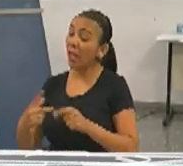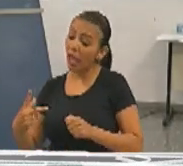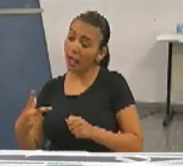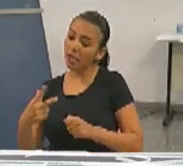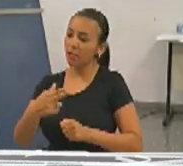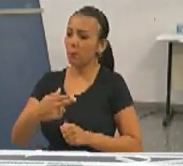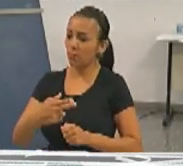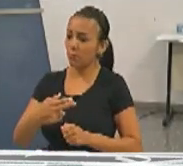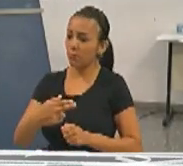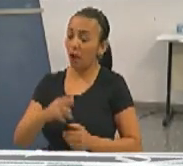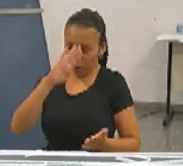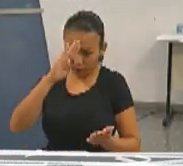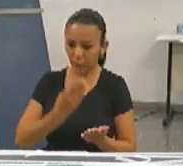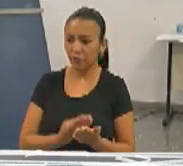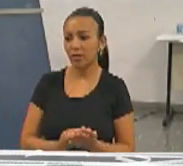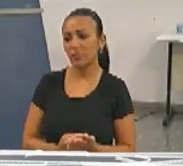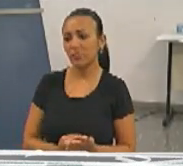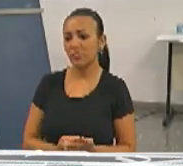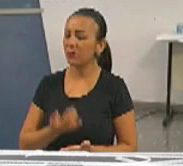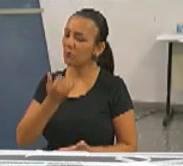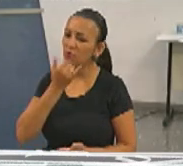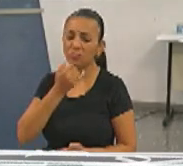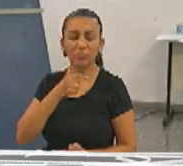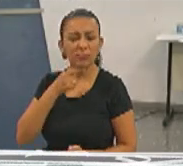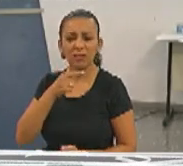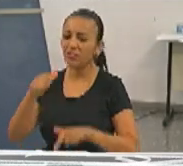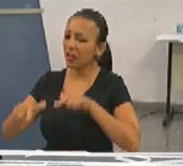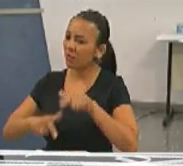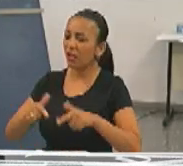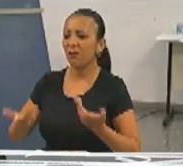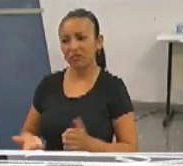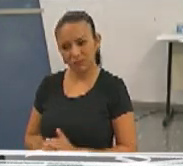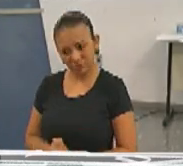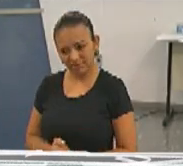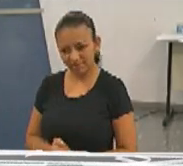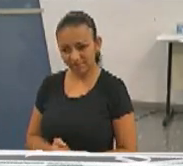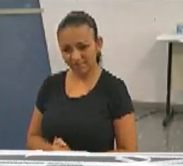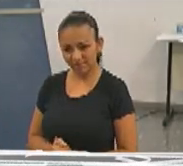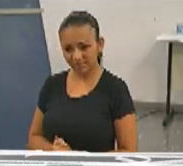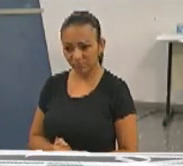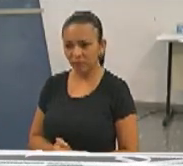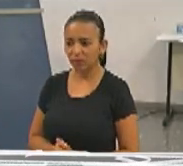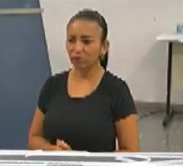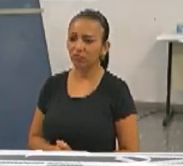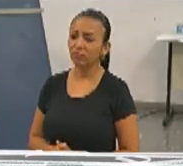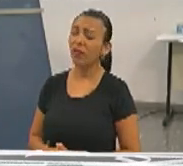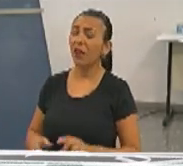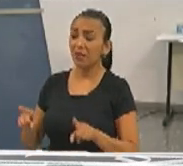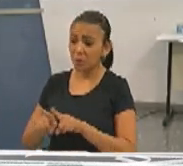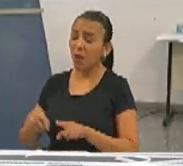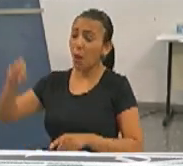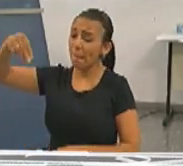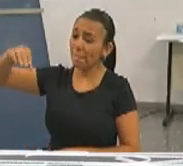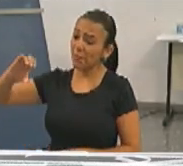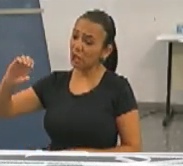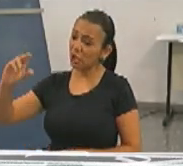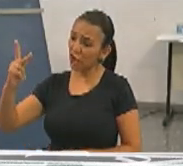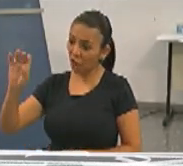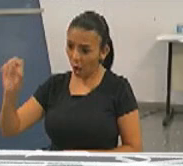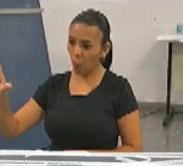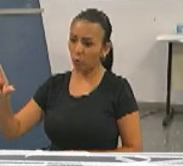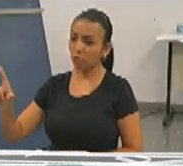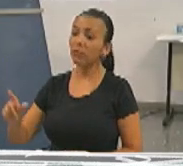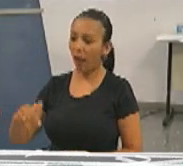total. E não dá para trabalhar desse jeito. E o Michel está como interino porque ele é interino. E